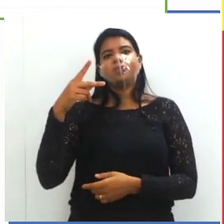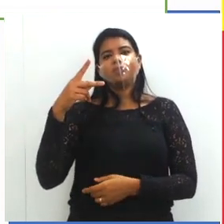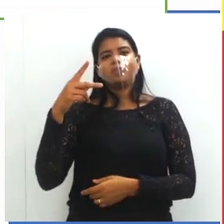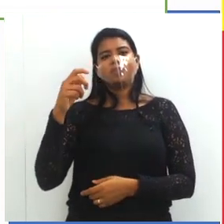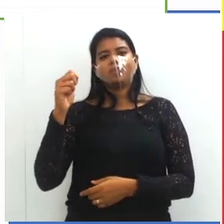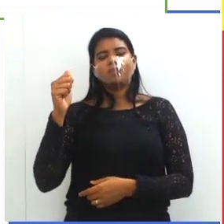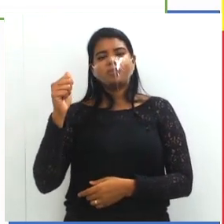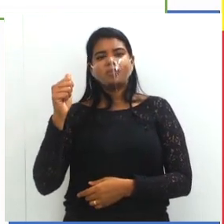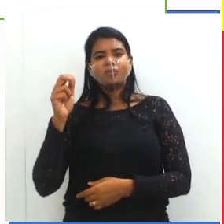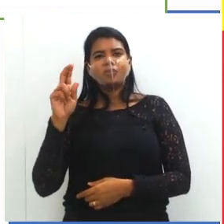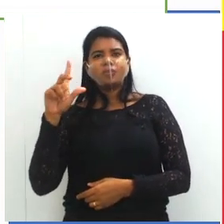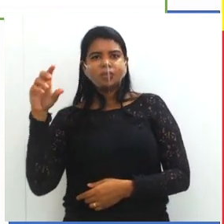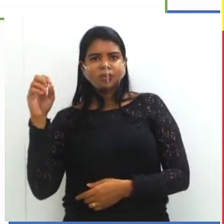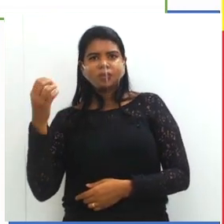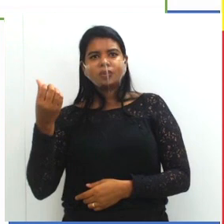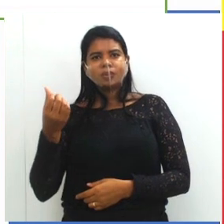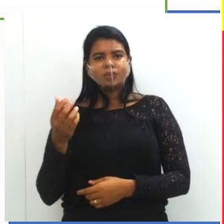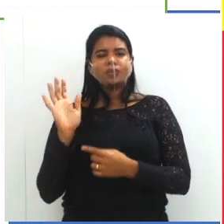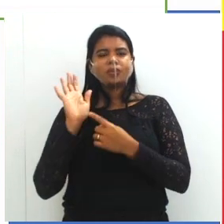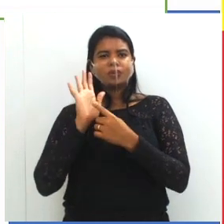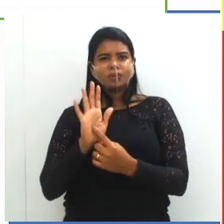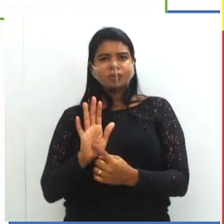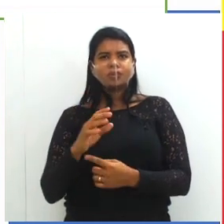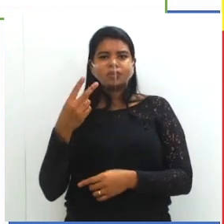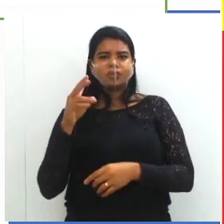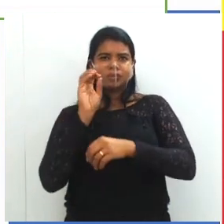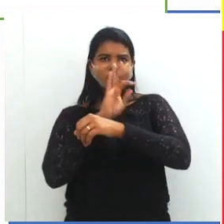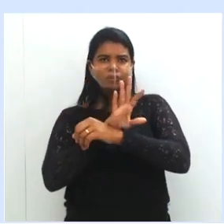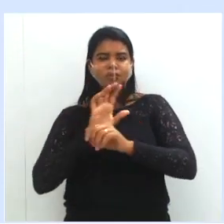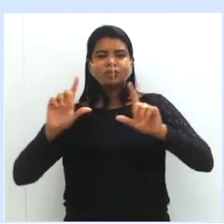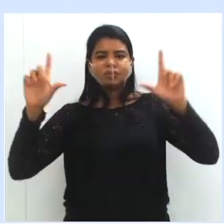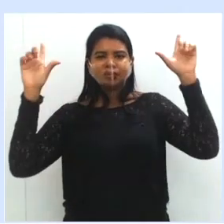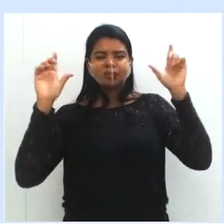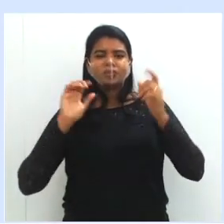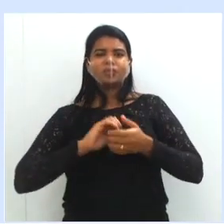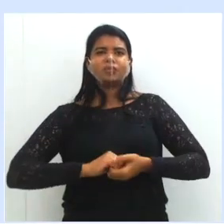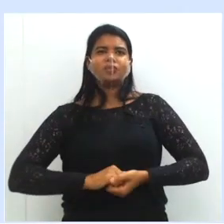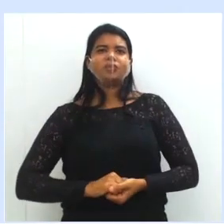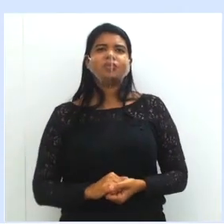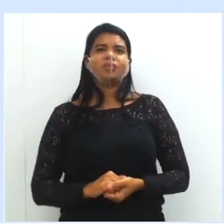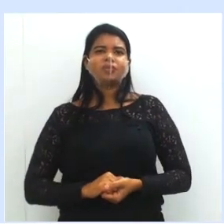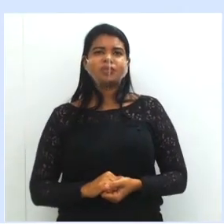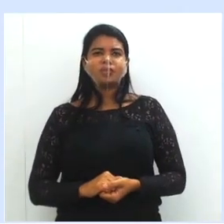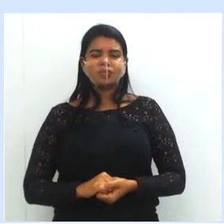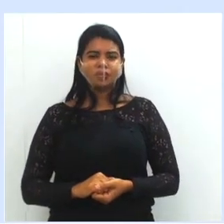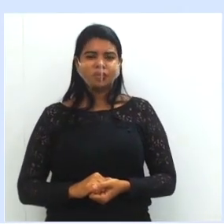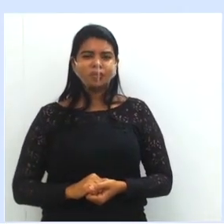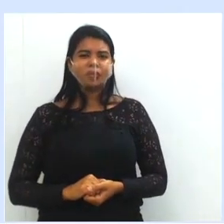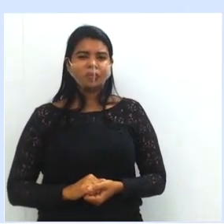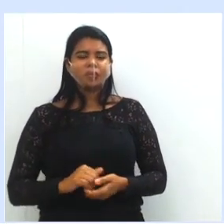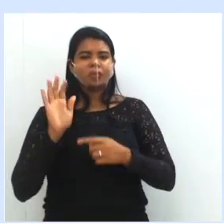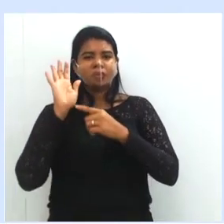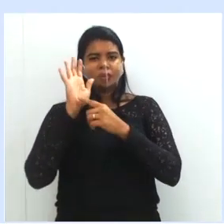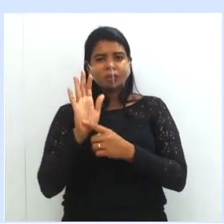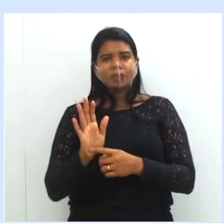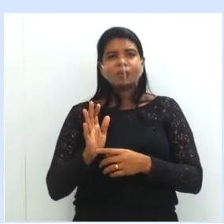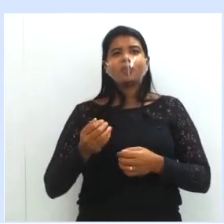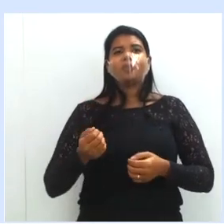Paulo VI. Nessas 2 fotos mostram justamente o seguinte, elas mostram com João Paulo II e Paulo